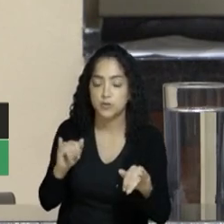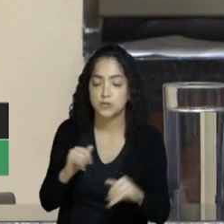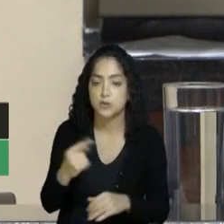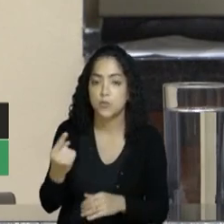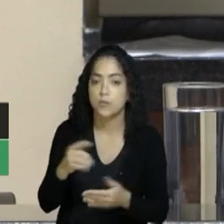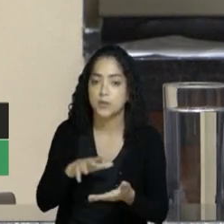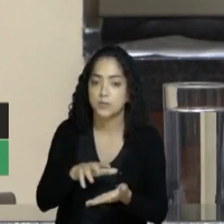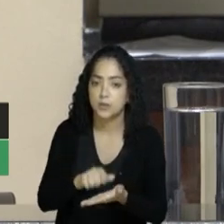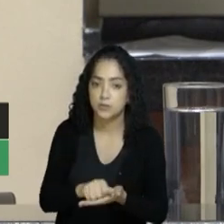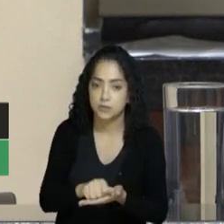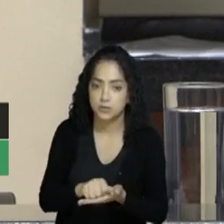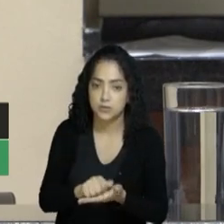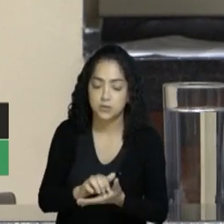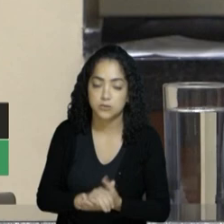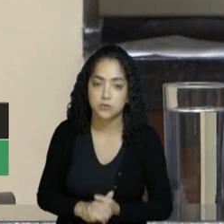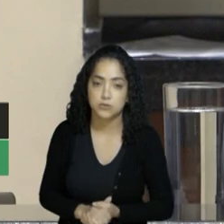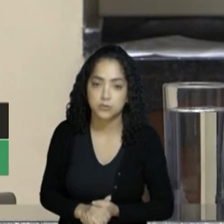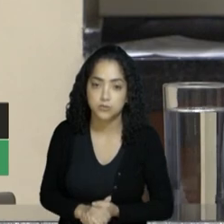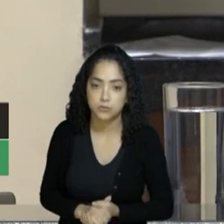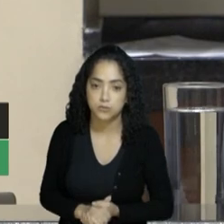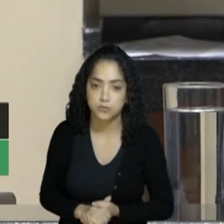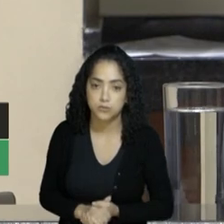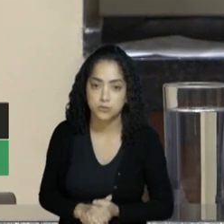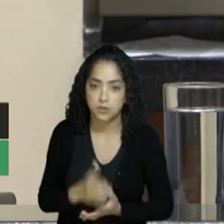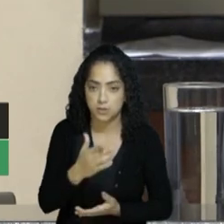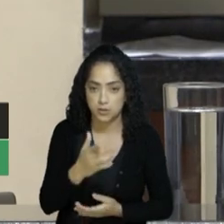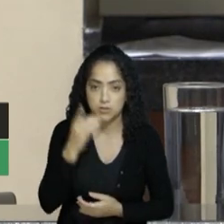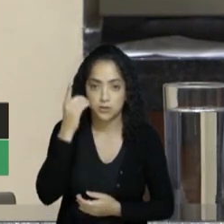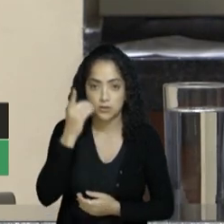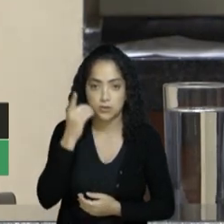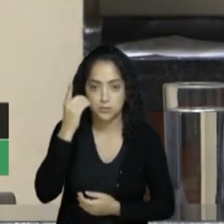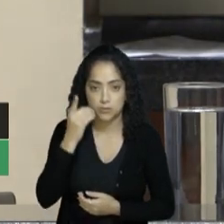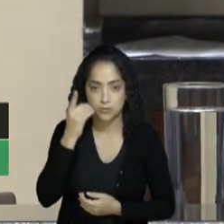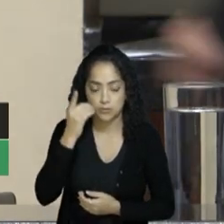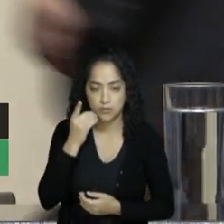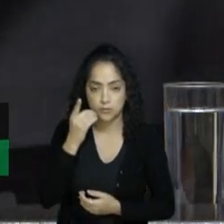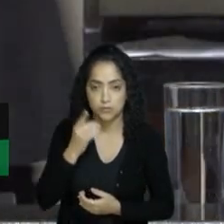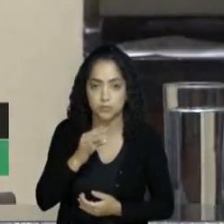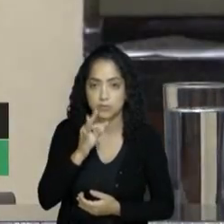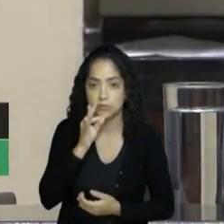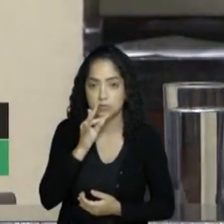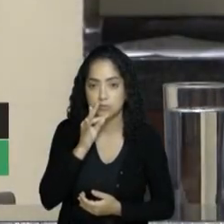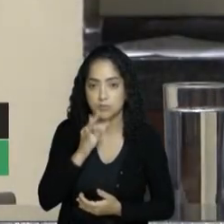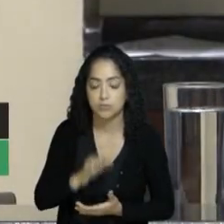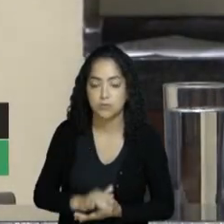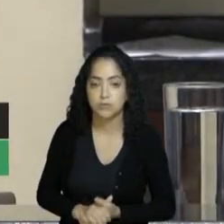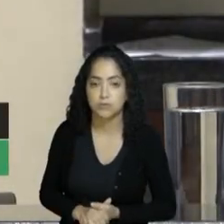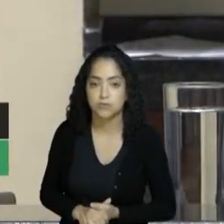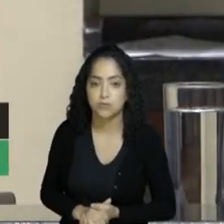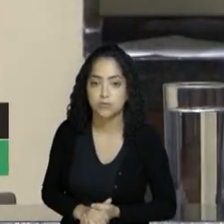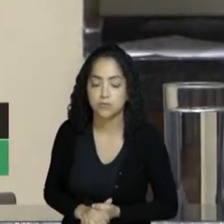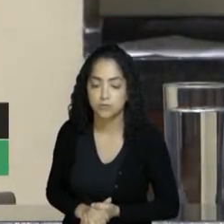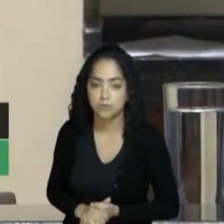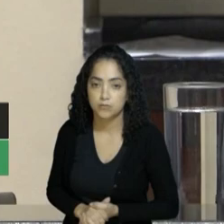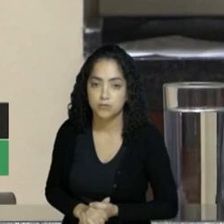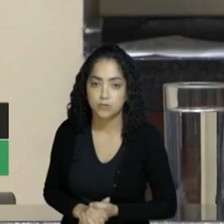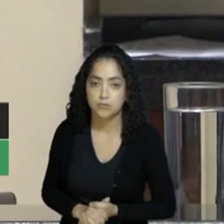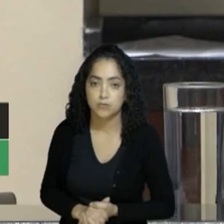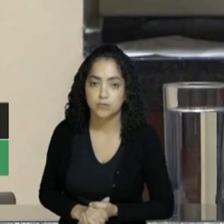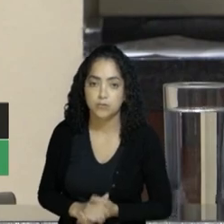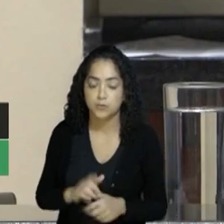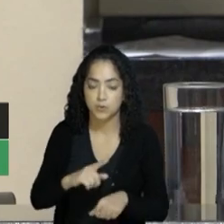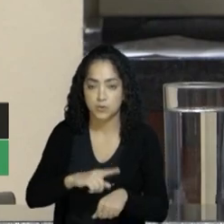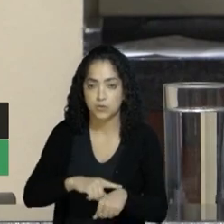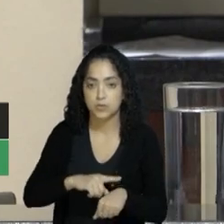Primeiro orador inscrito para falar, deputado Tiago Zilli. Vossa Excelência tem o